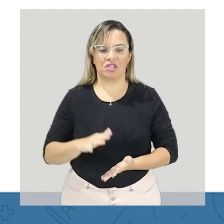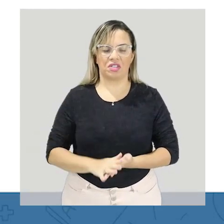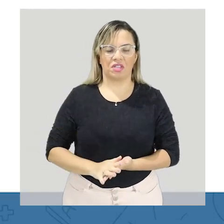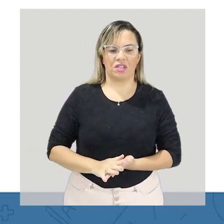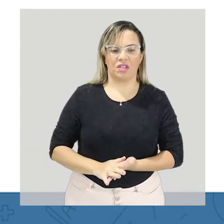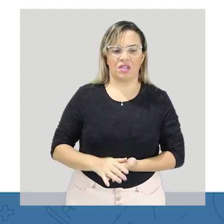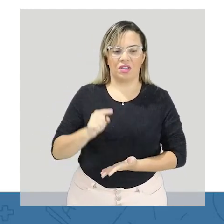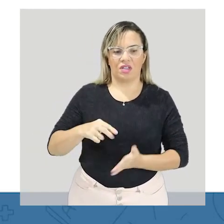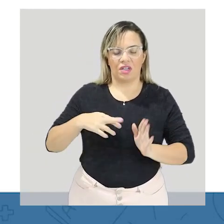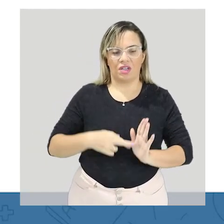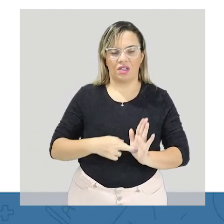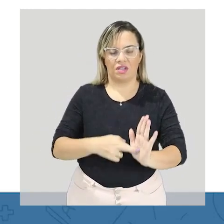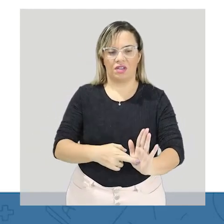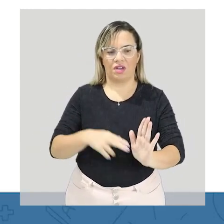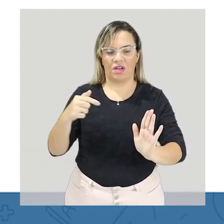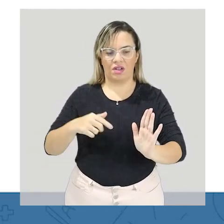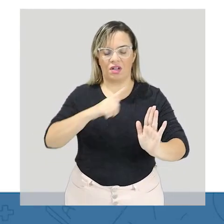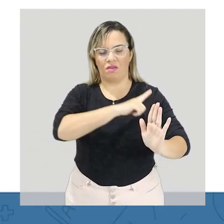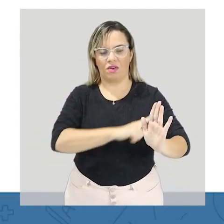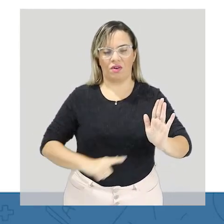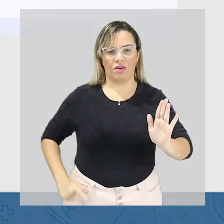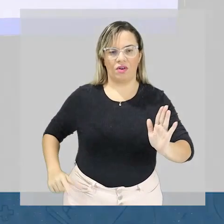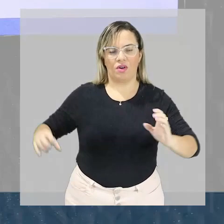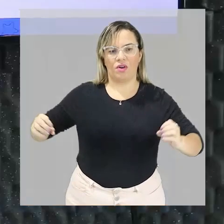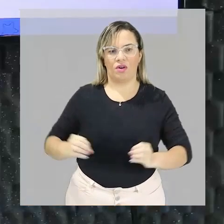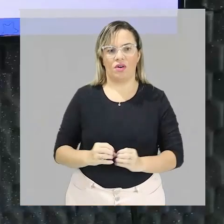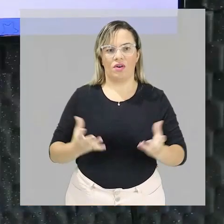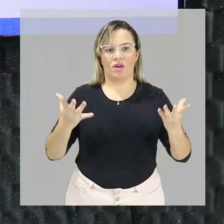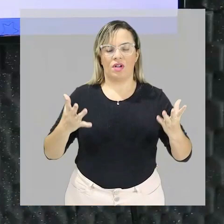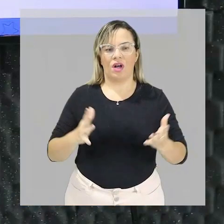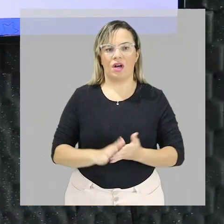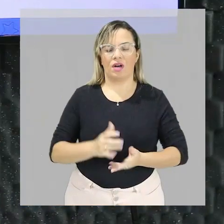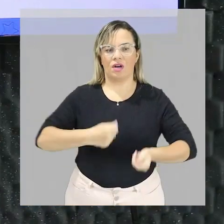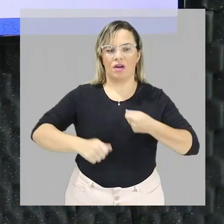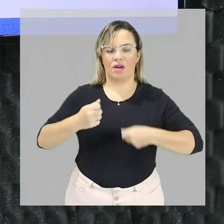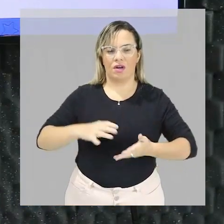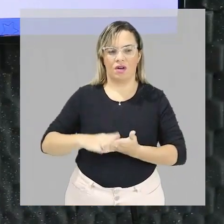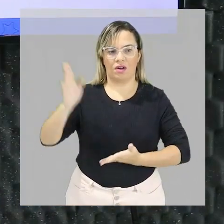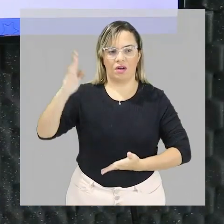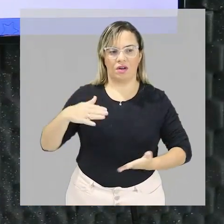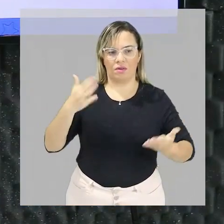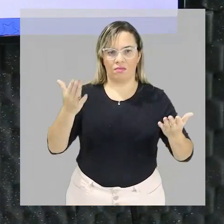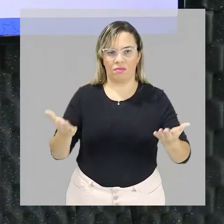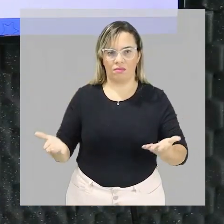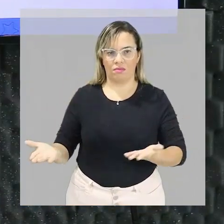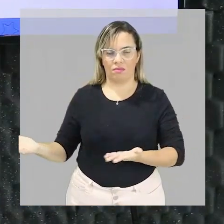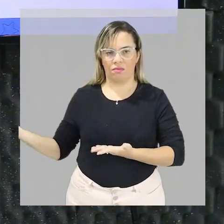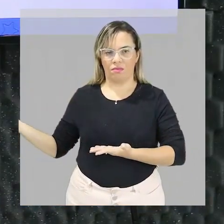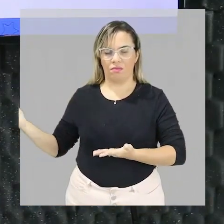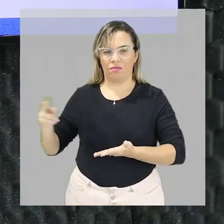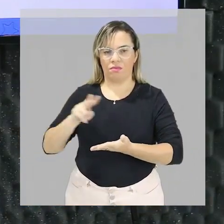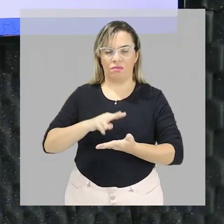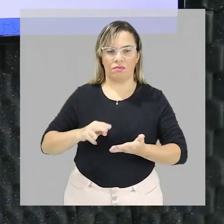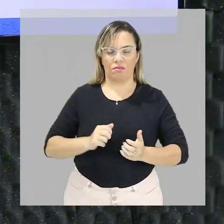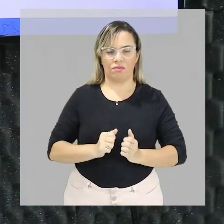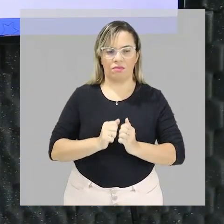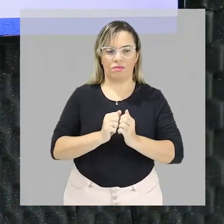os interesses, evidentemente, desse milagre econômico brasileiro. As praias do Brasil